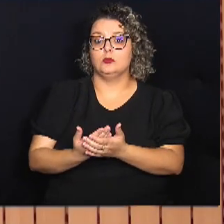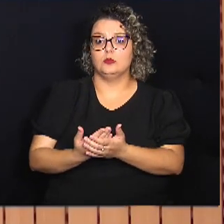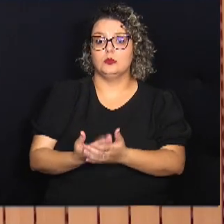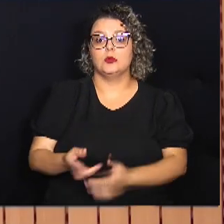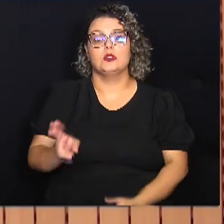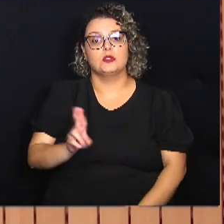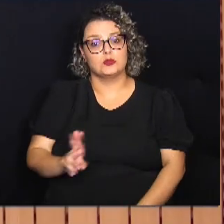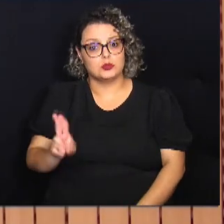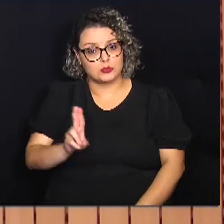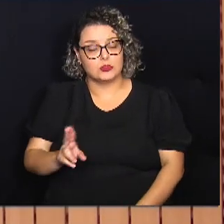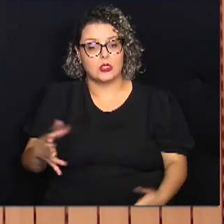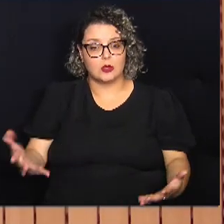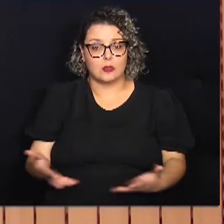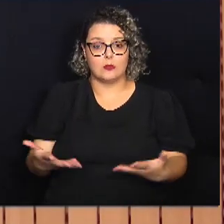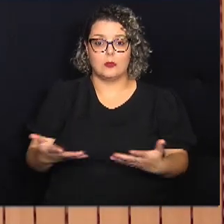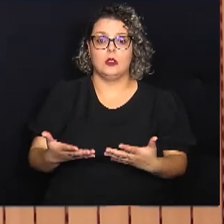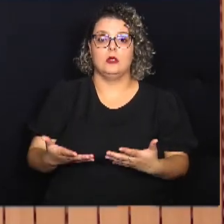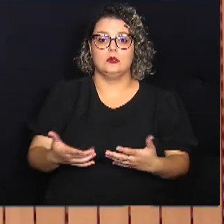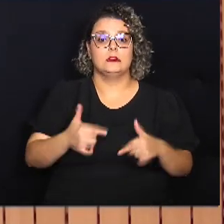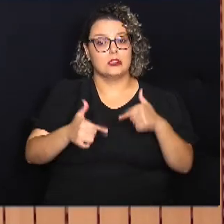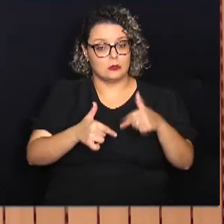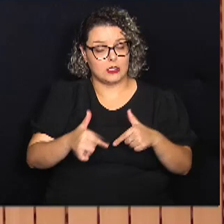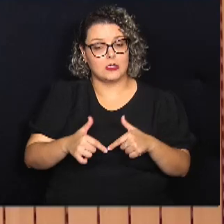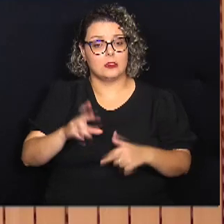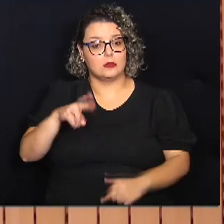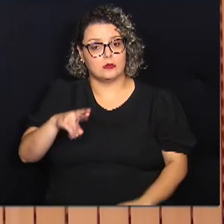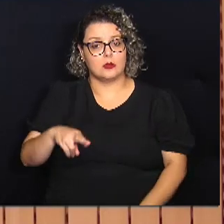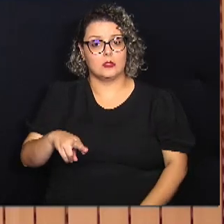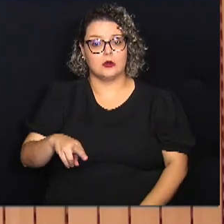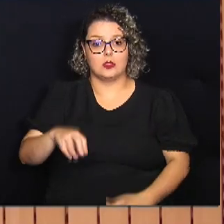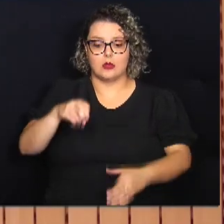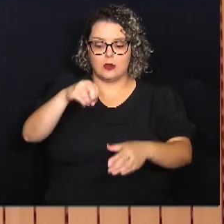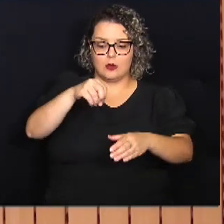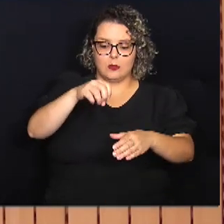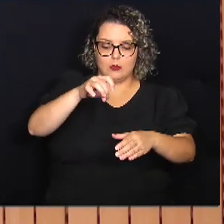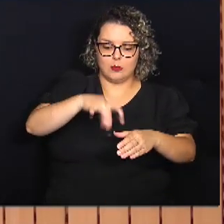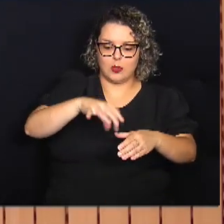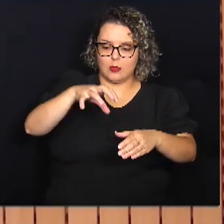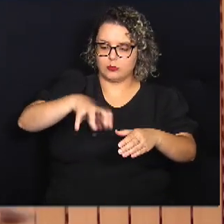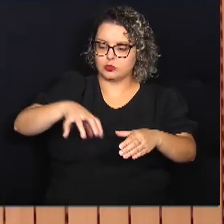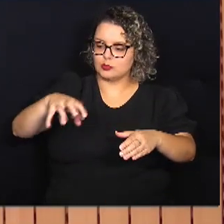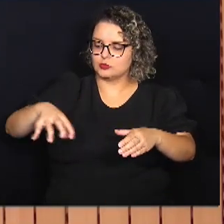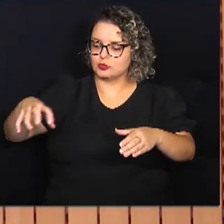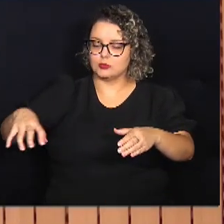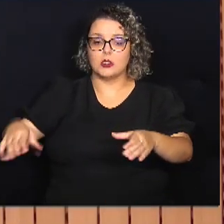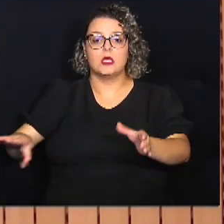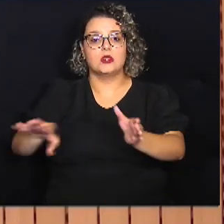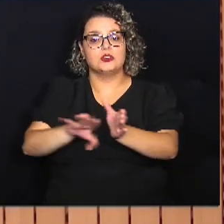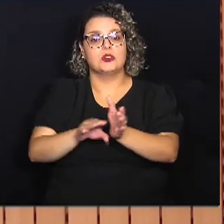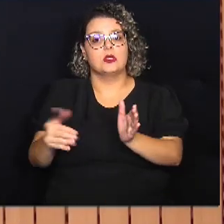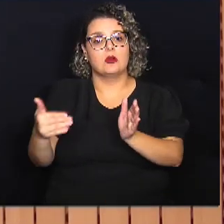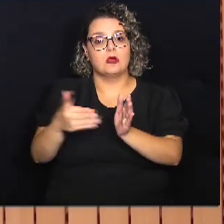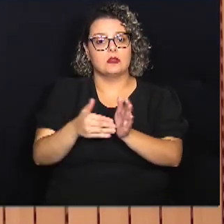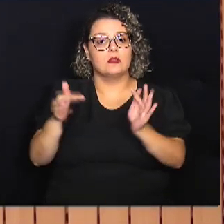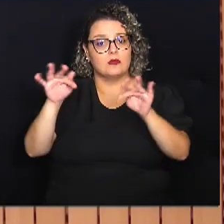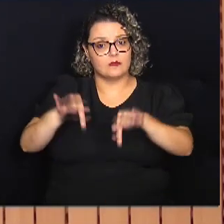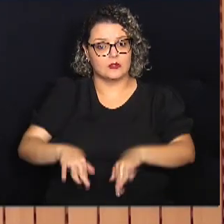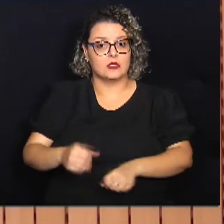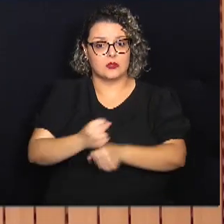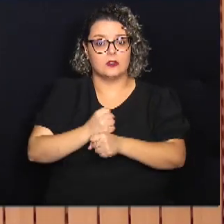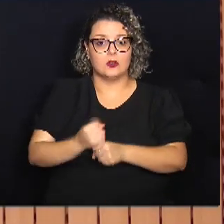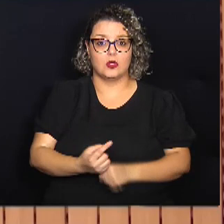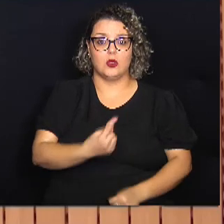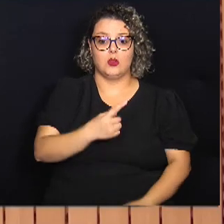já iniciaram, já está com a mão na massa, as hortas, com a previsão de chegar aqui ao final desse ano com